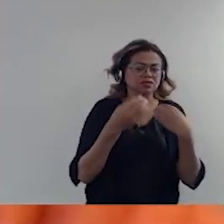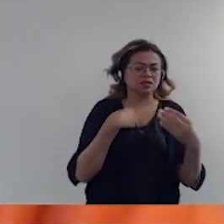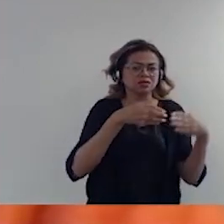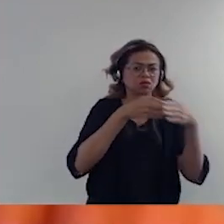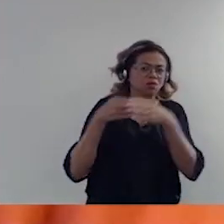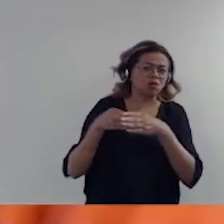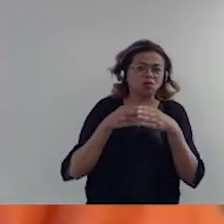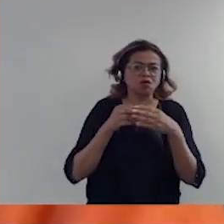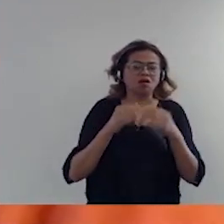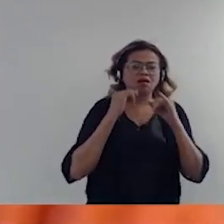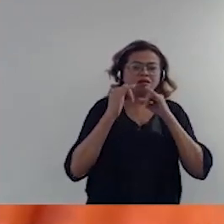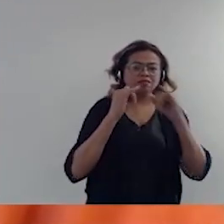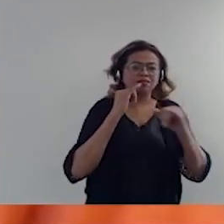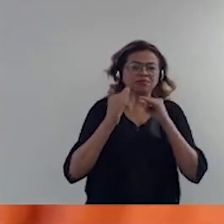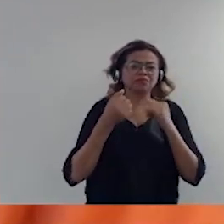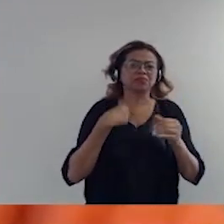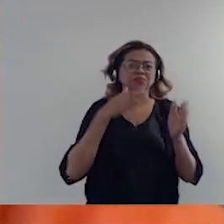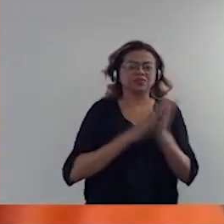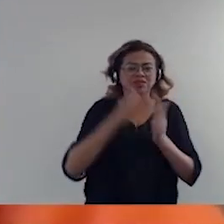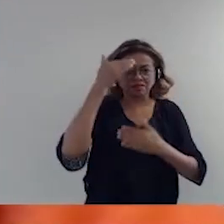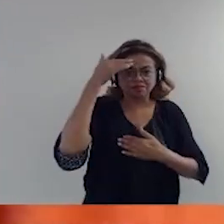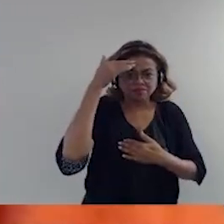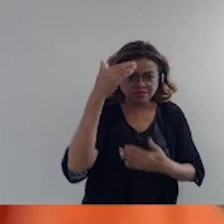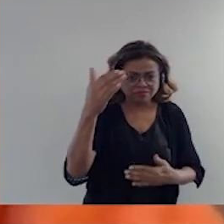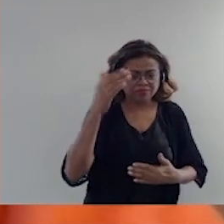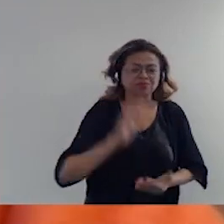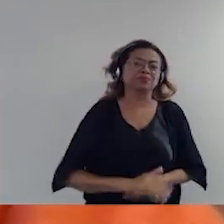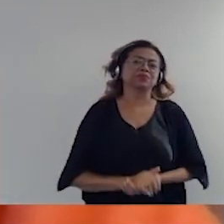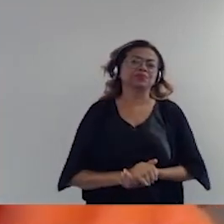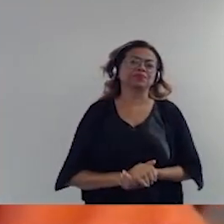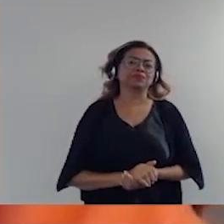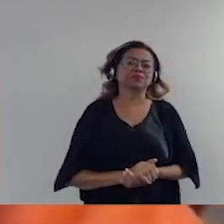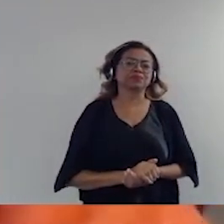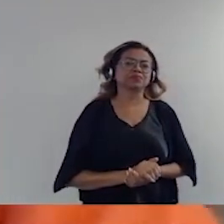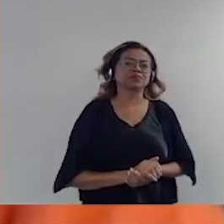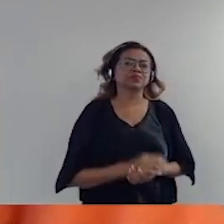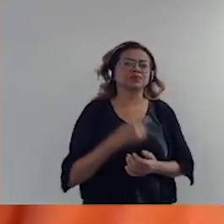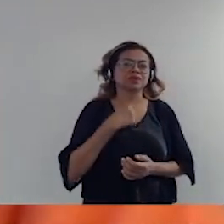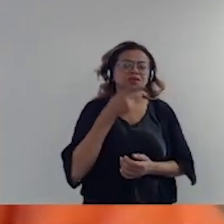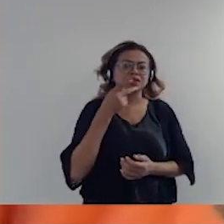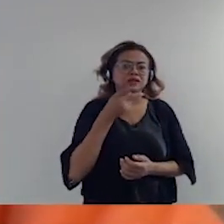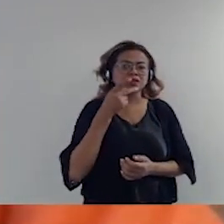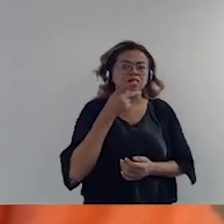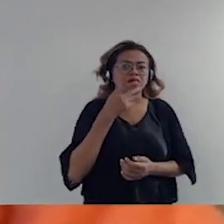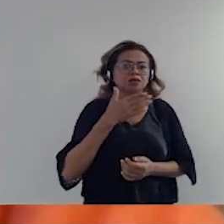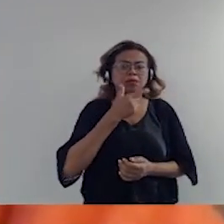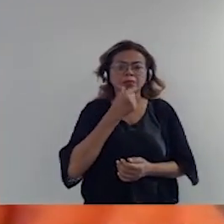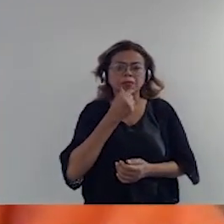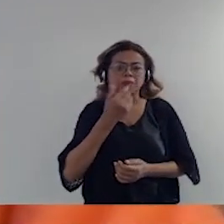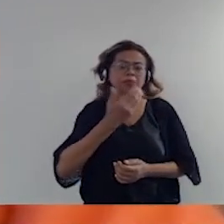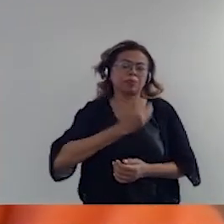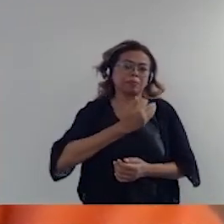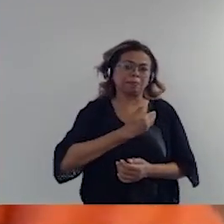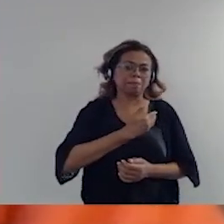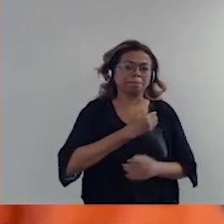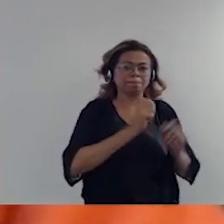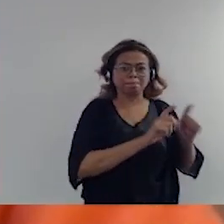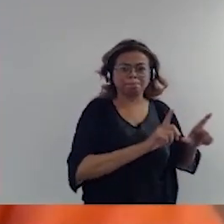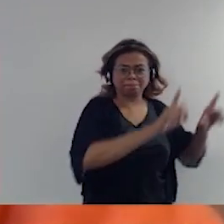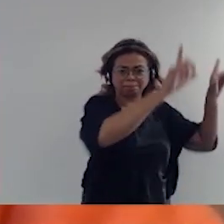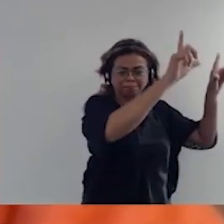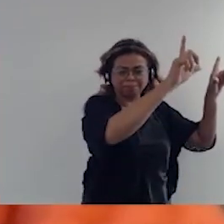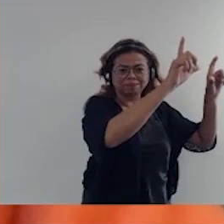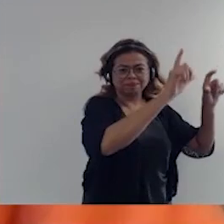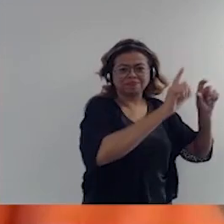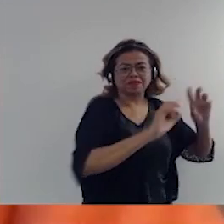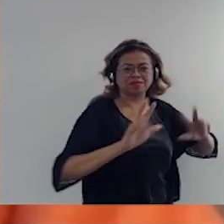eu congratulo, parabenizo e agradeço. Queria dizer aos meus colegas de bancada virtual, meus colegas